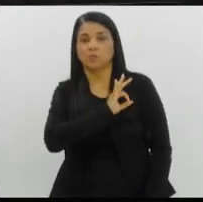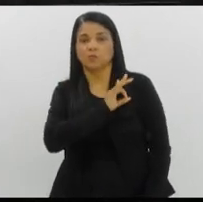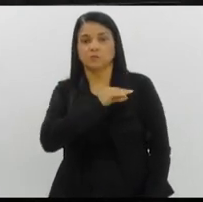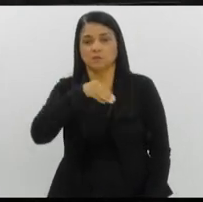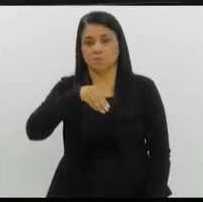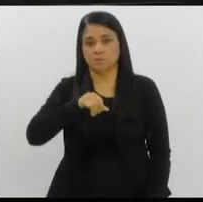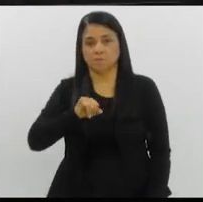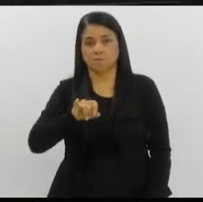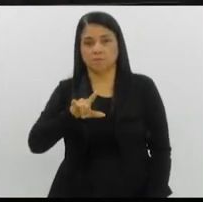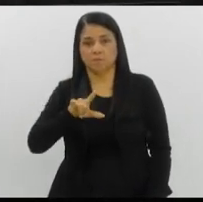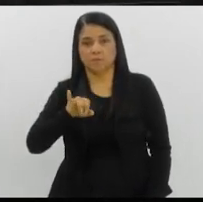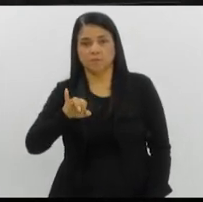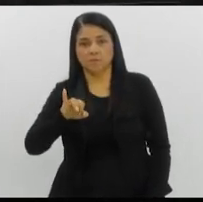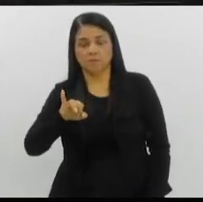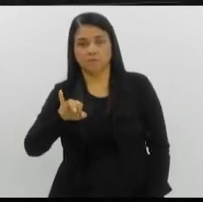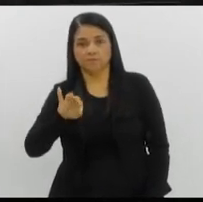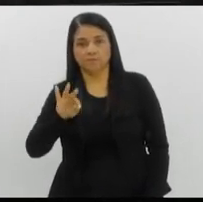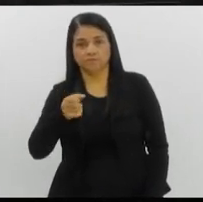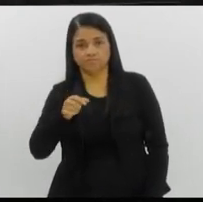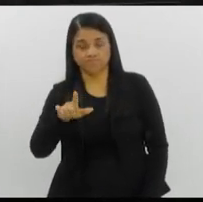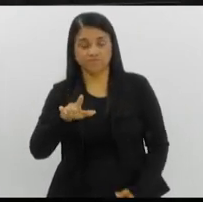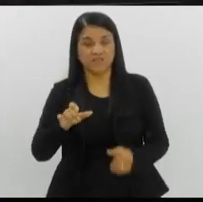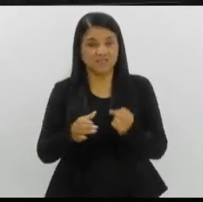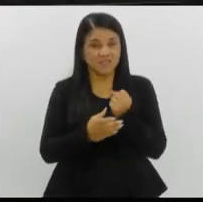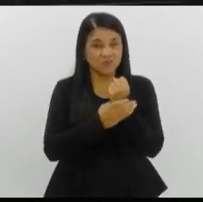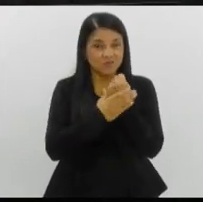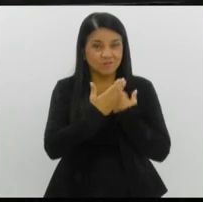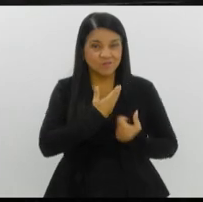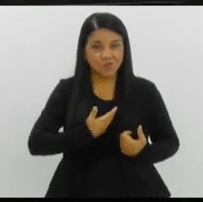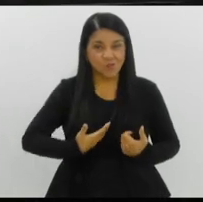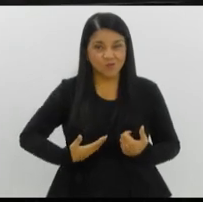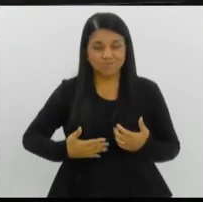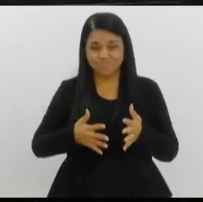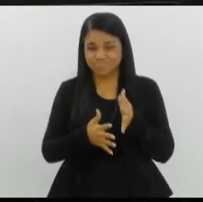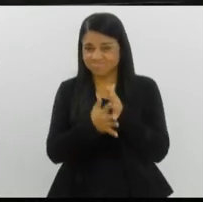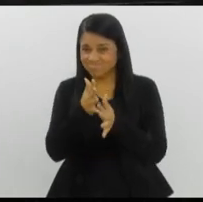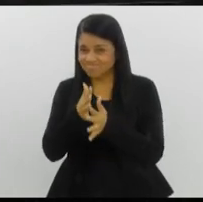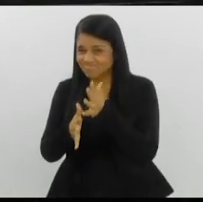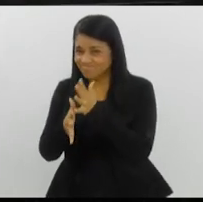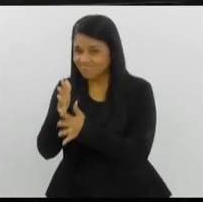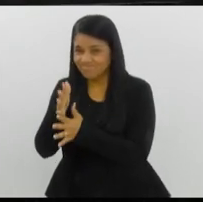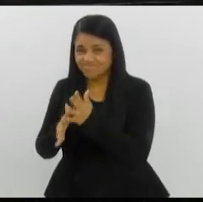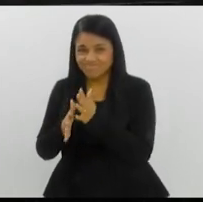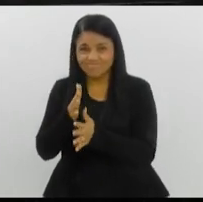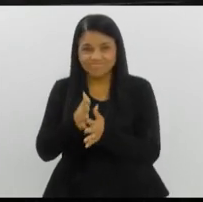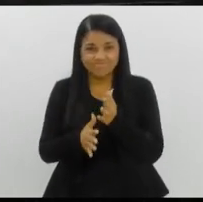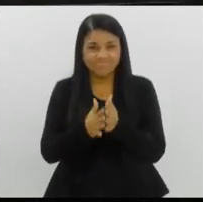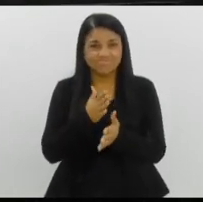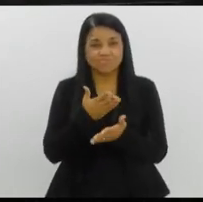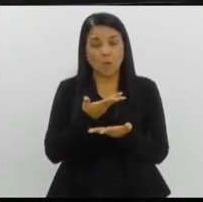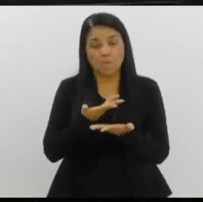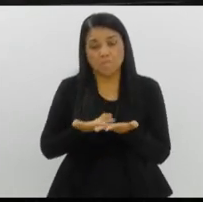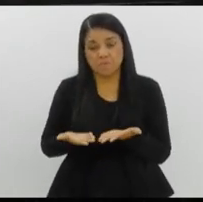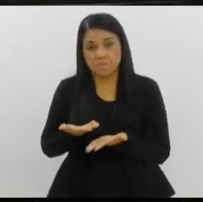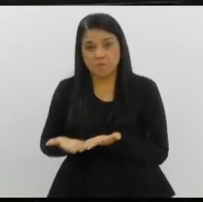A segurança pública está caótica, com as perdas sucessivas que nós estamos